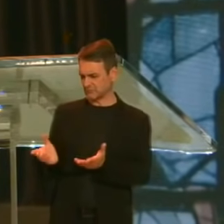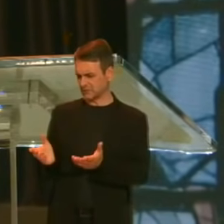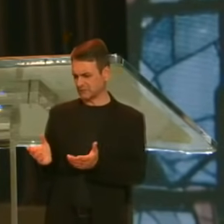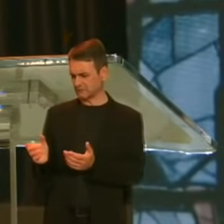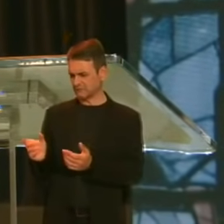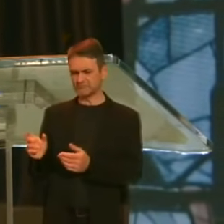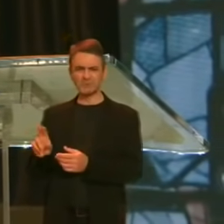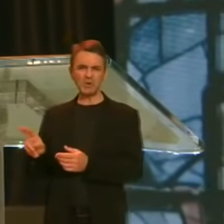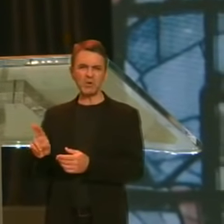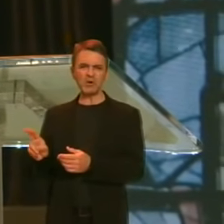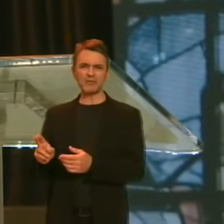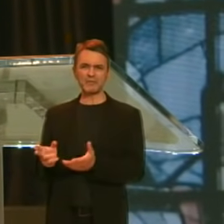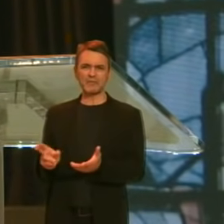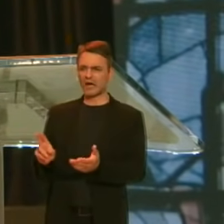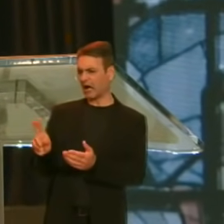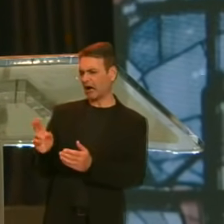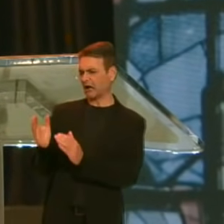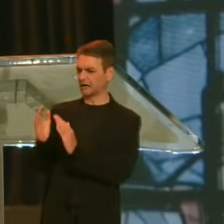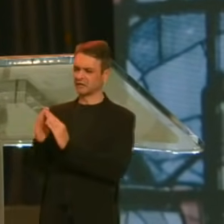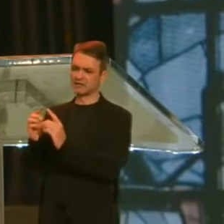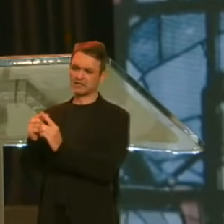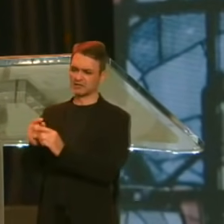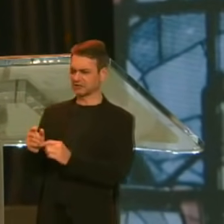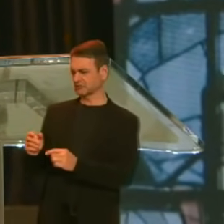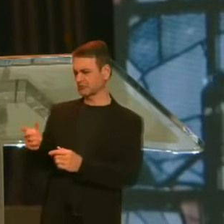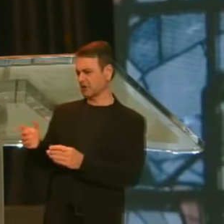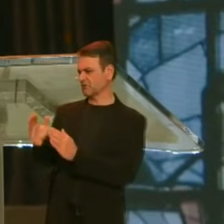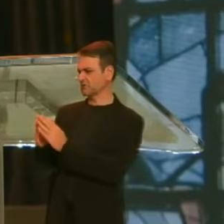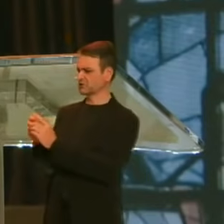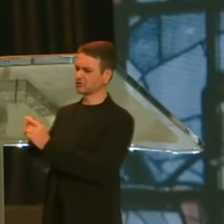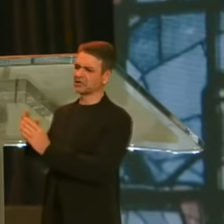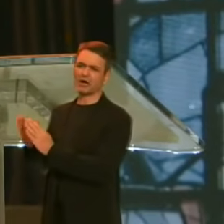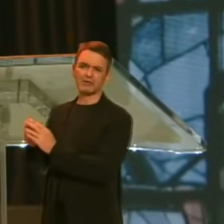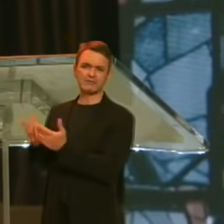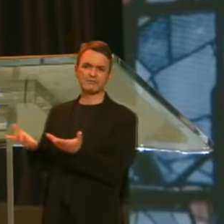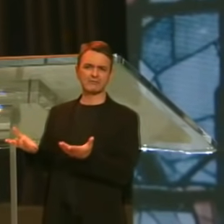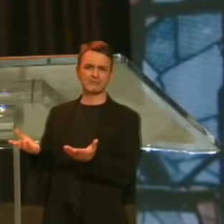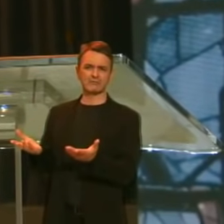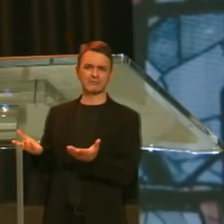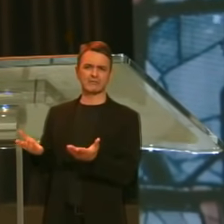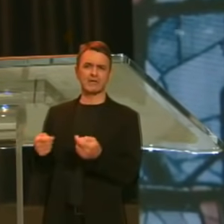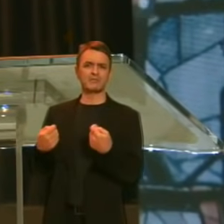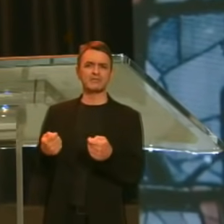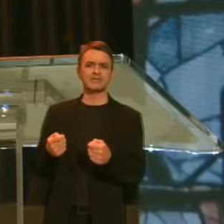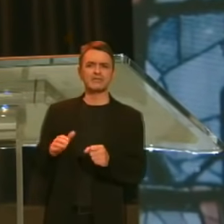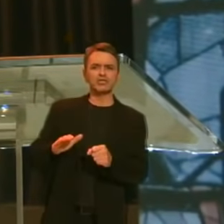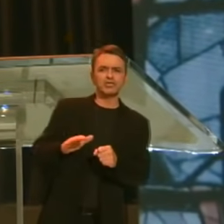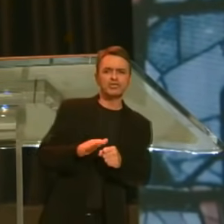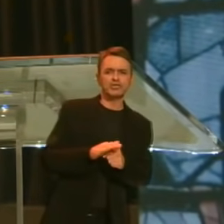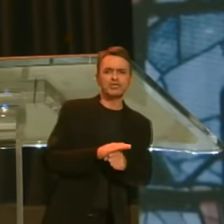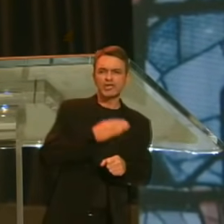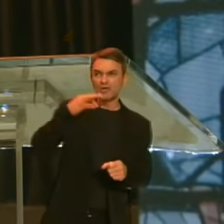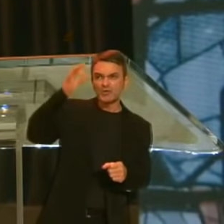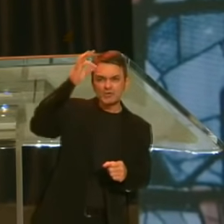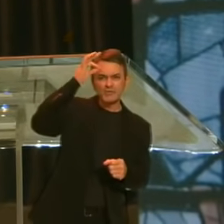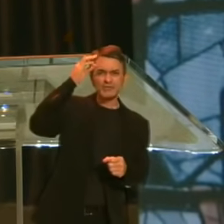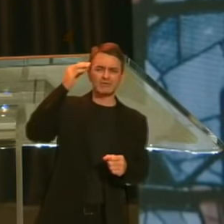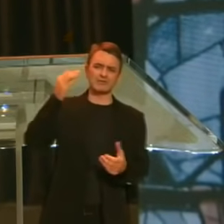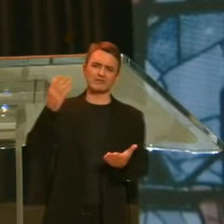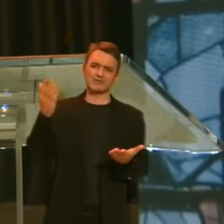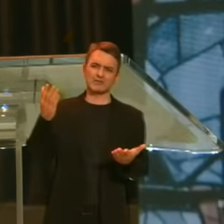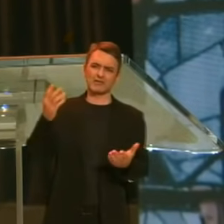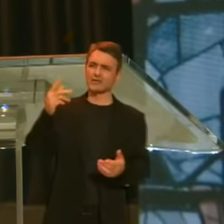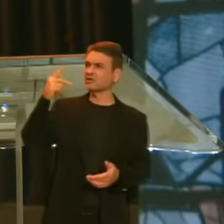grife. É da igreja tal, da igreja qual. Querido, você tem que ser cheio do Espírito Santo de Deus, selado pela graça